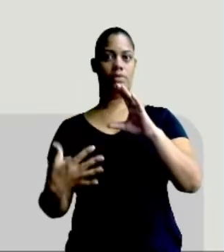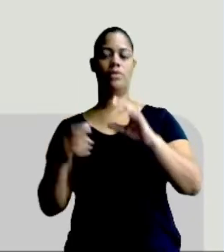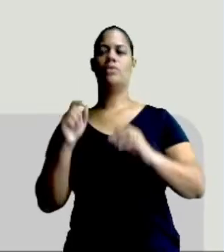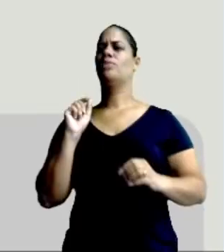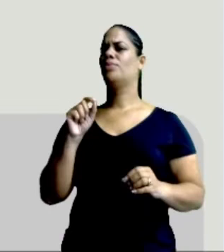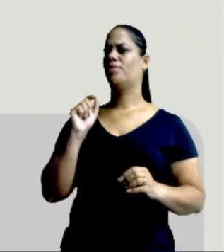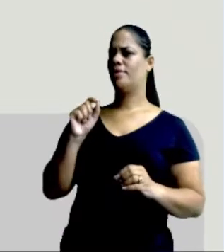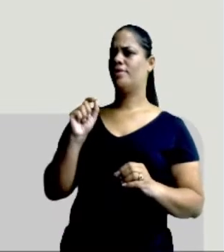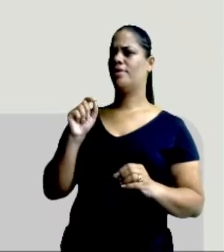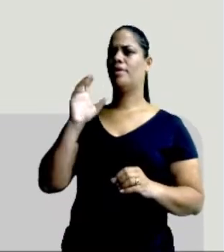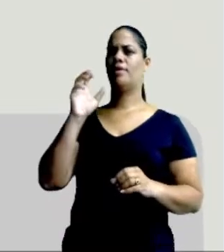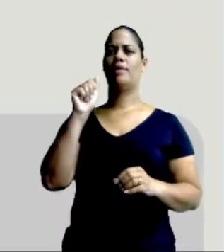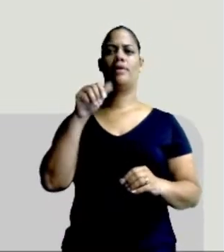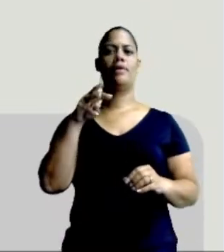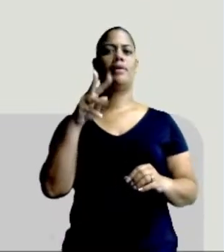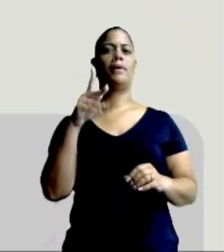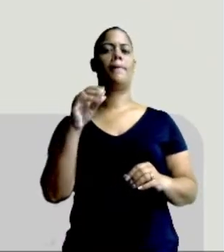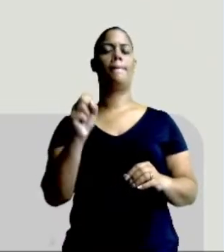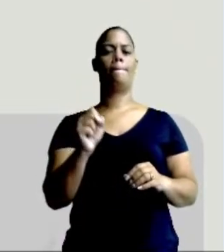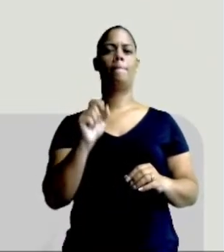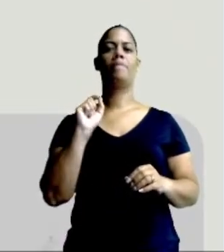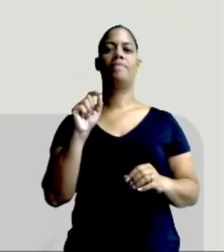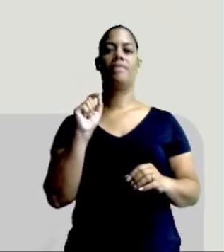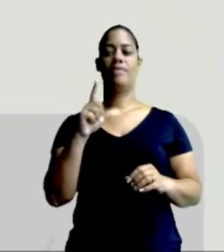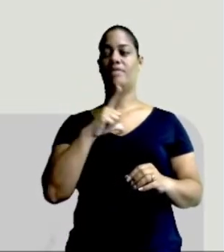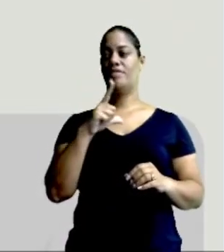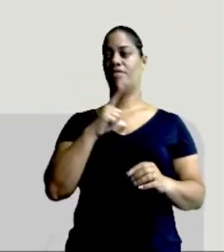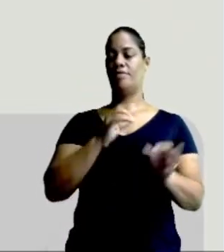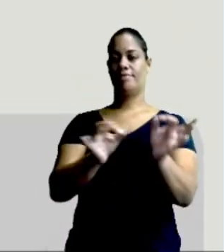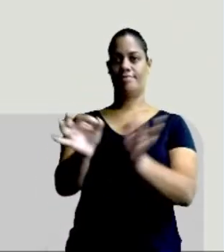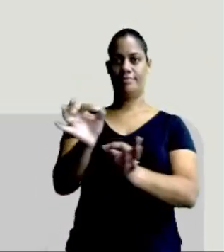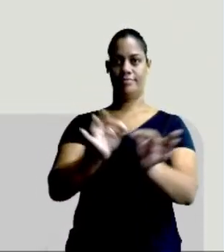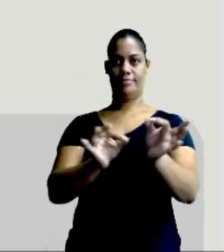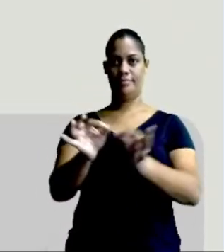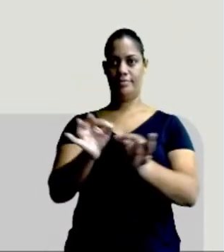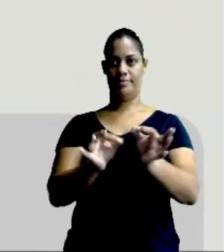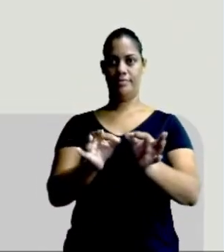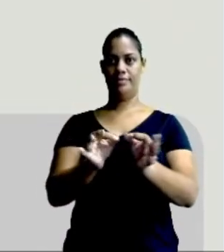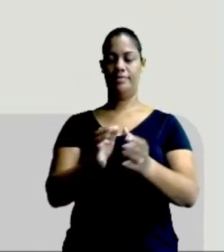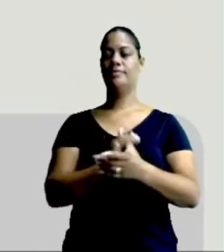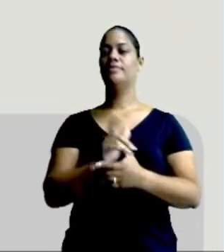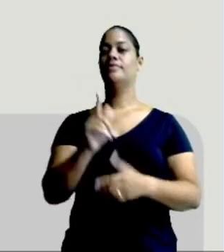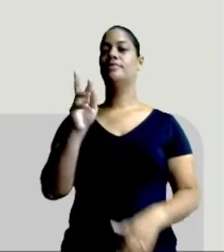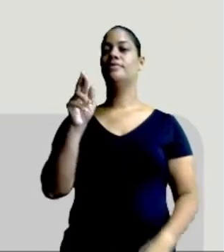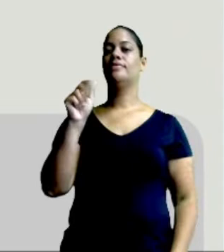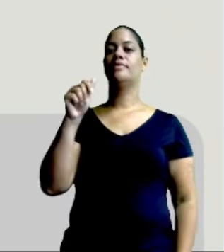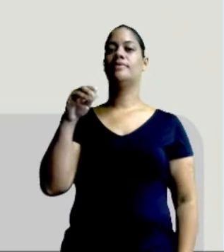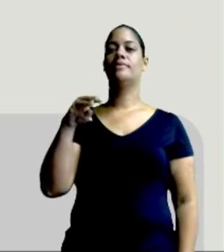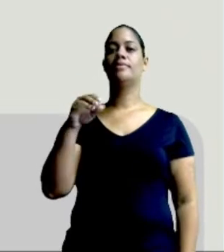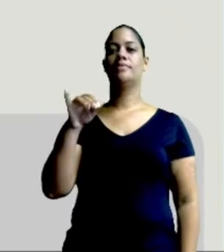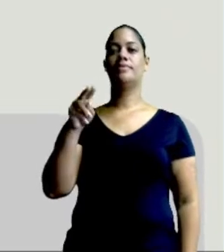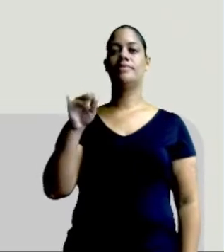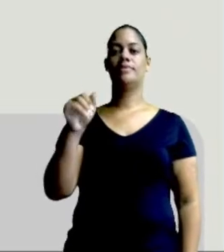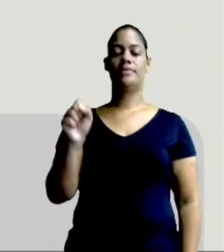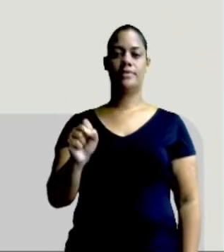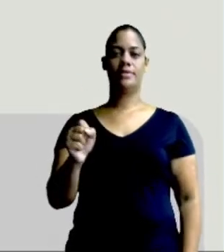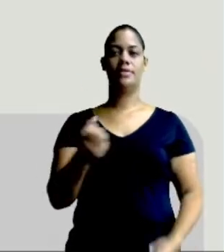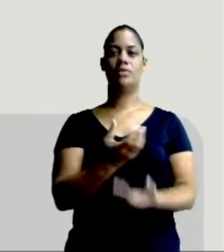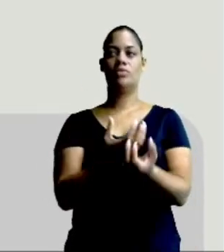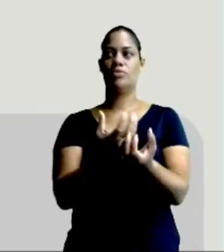que são campos, né? Com o que é que eu tenho no campo? Eu vou ter formações herbáceas de gramíneas, né? De